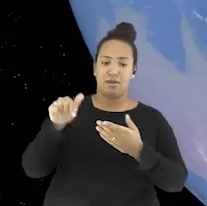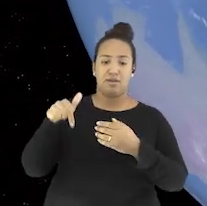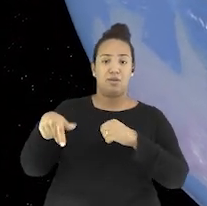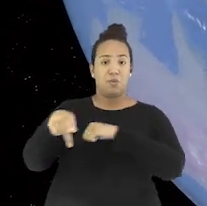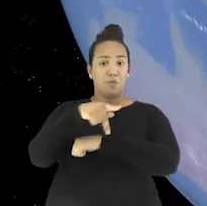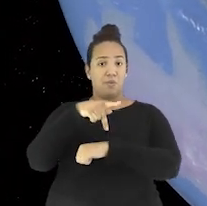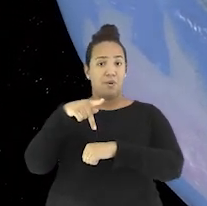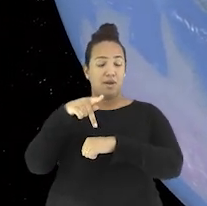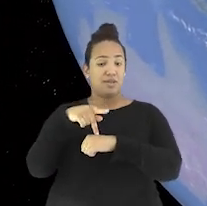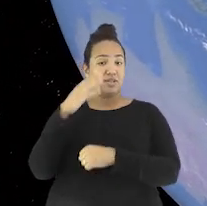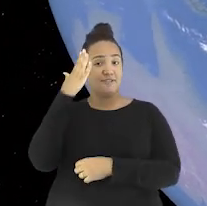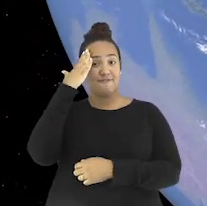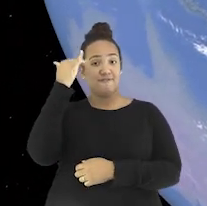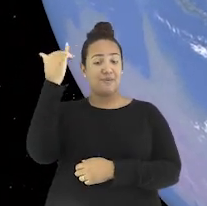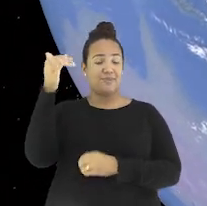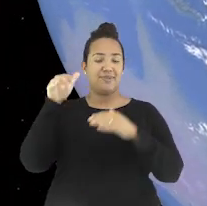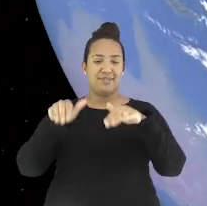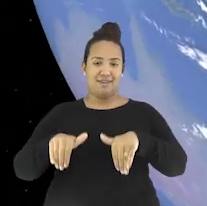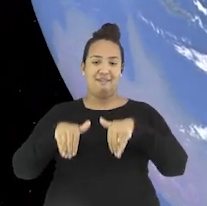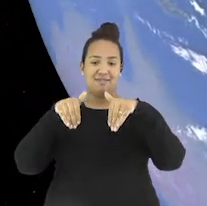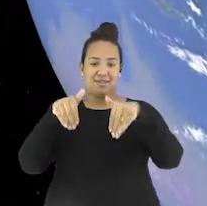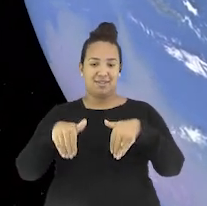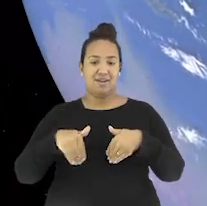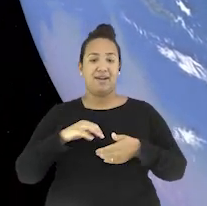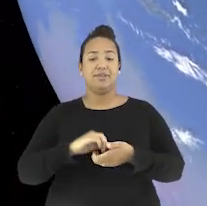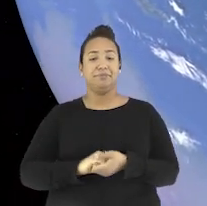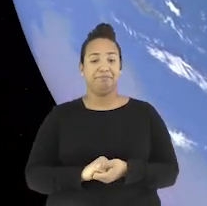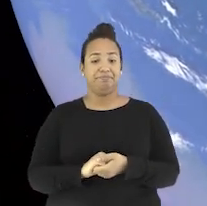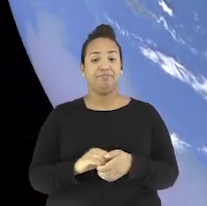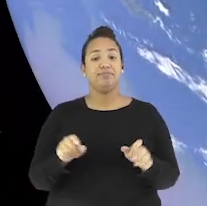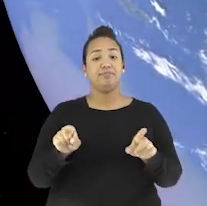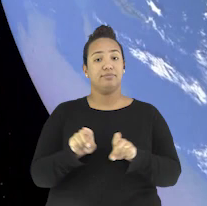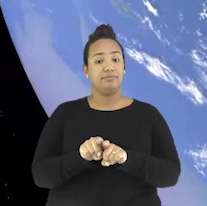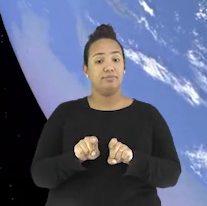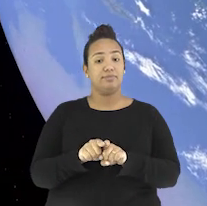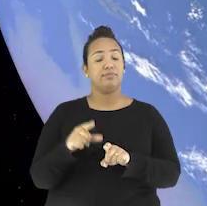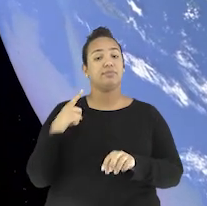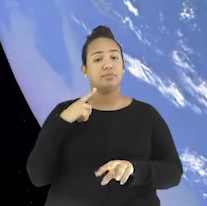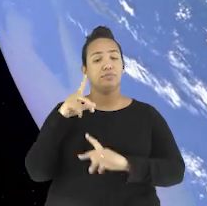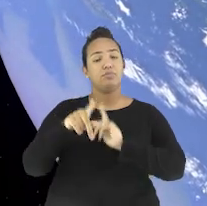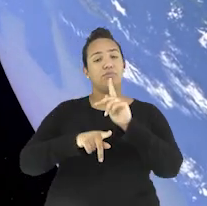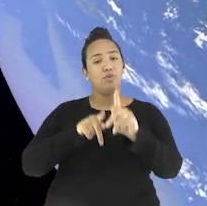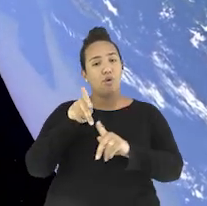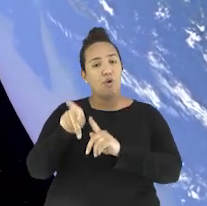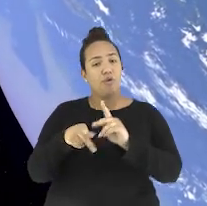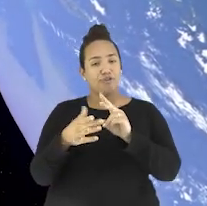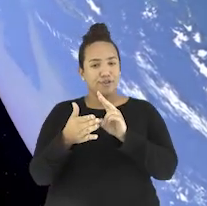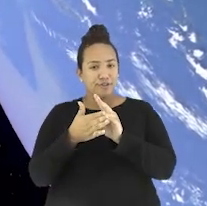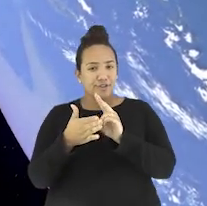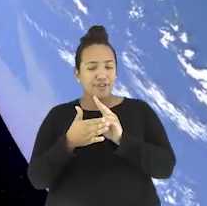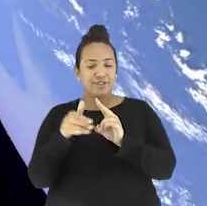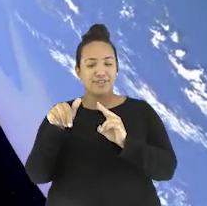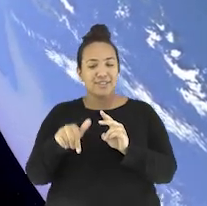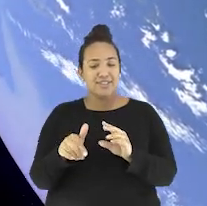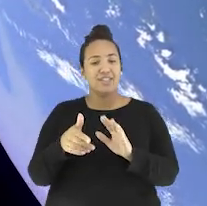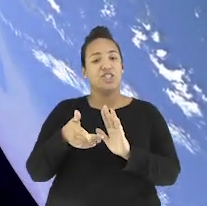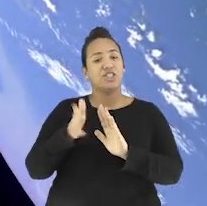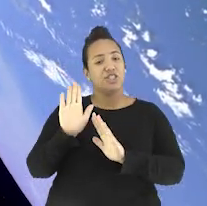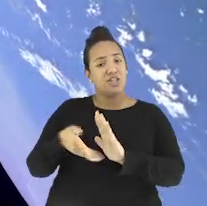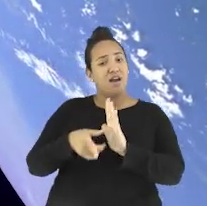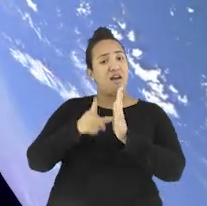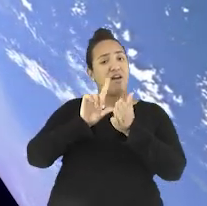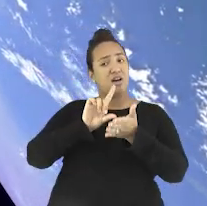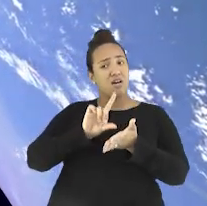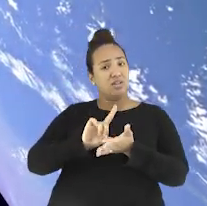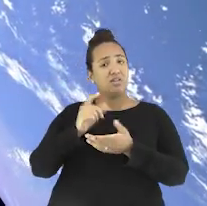país que mais se destaca é a Austrália. Ainda se destacam uma pequena quantidade de povos nativos que residiam antes da chegada